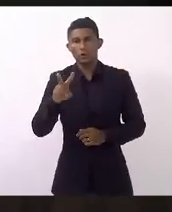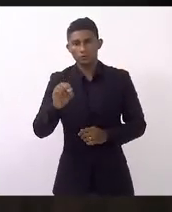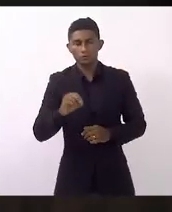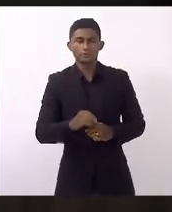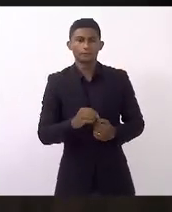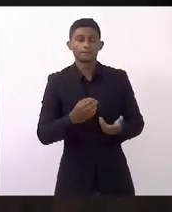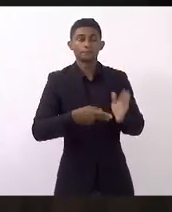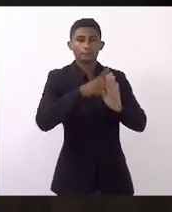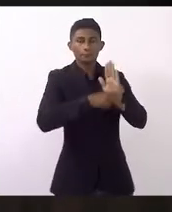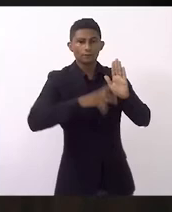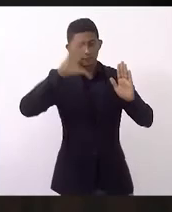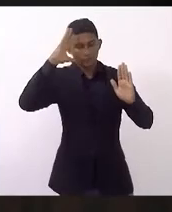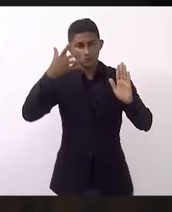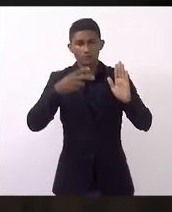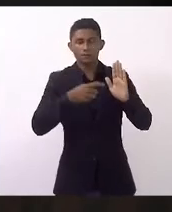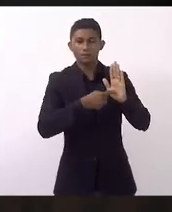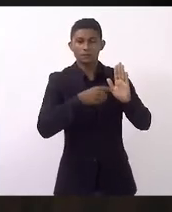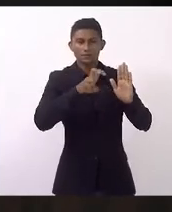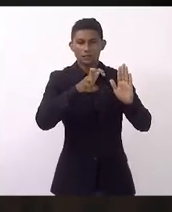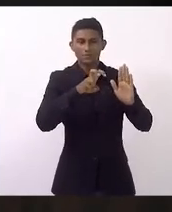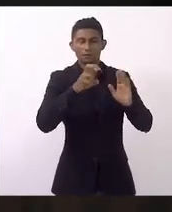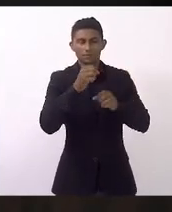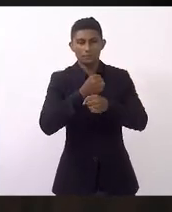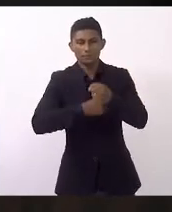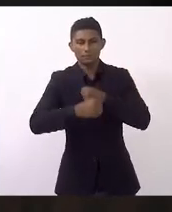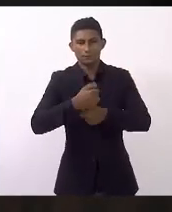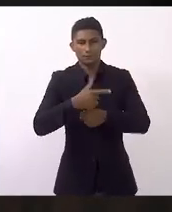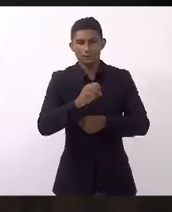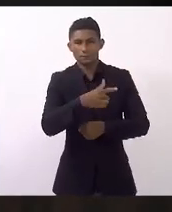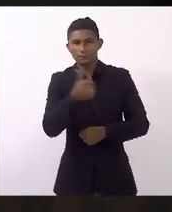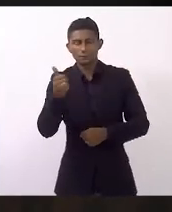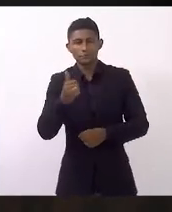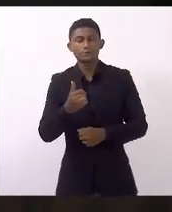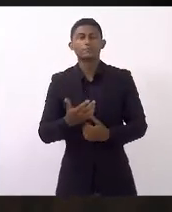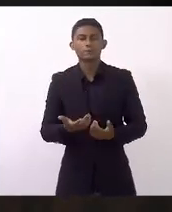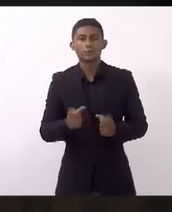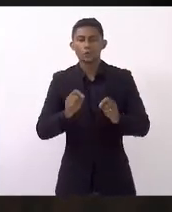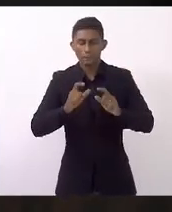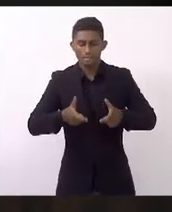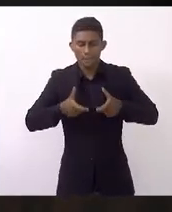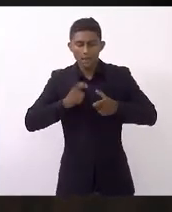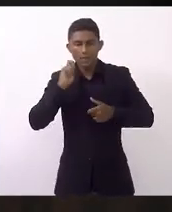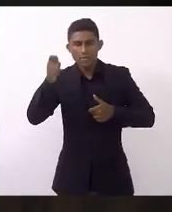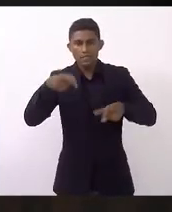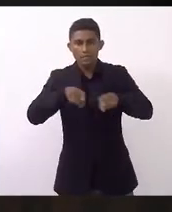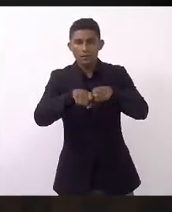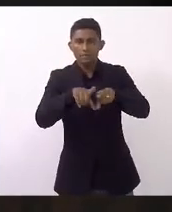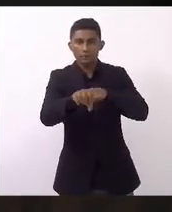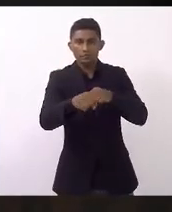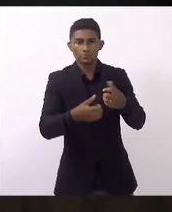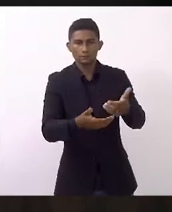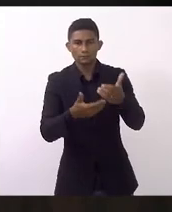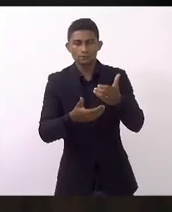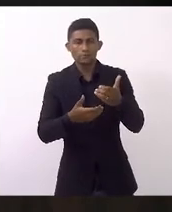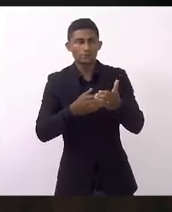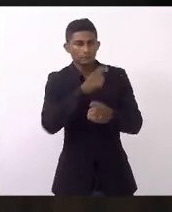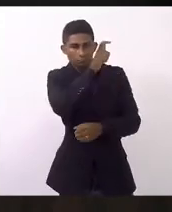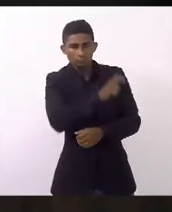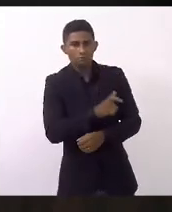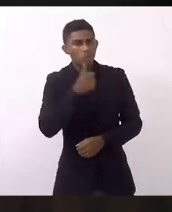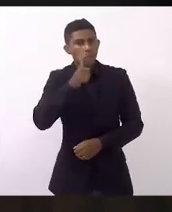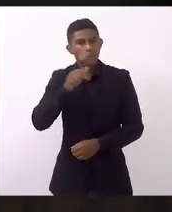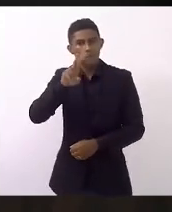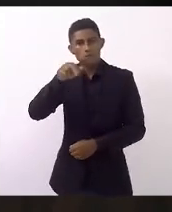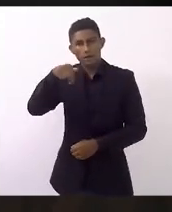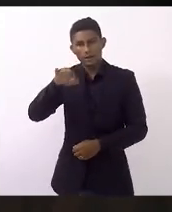resolução 915-2021, de autoria do deputado Jalmir Júnior. Concede medalha Tiradentes, respectivo diploma à senhora Raquel Leite do Couto, tenente-coronel do